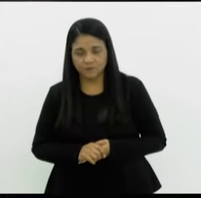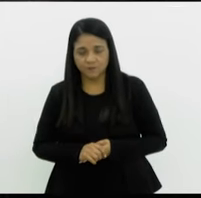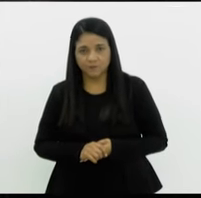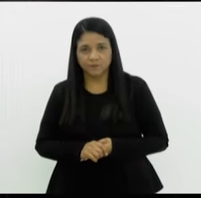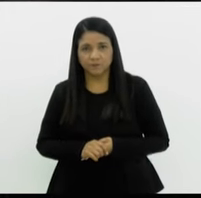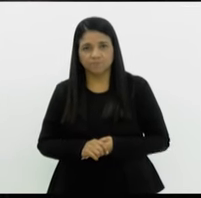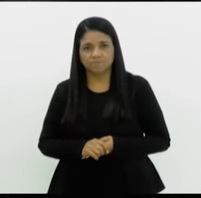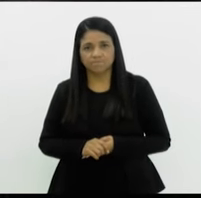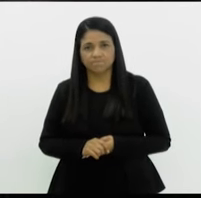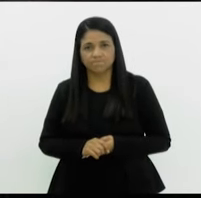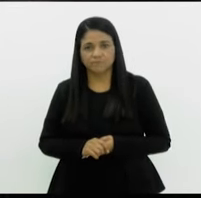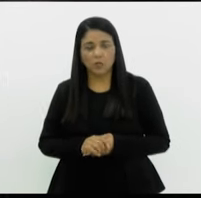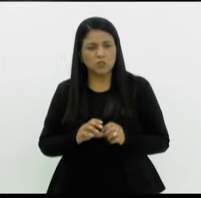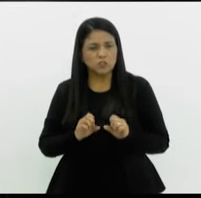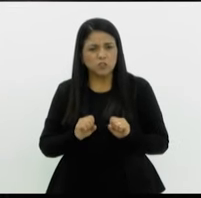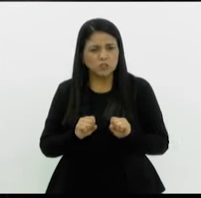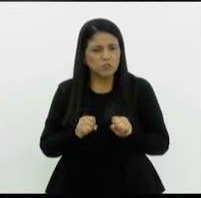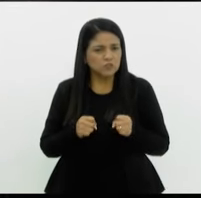um esforço